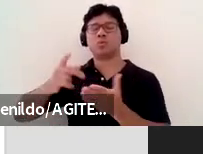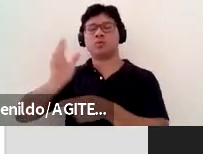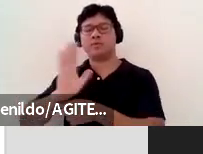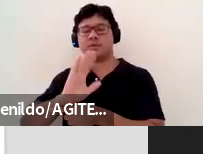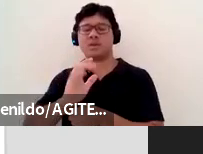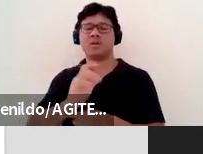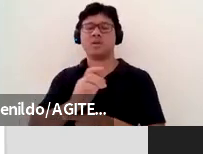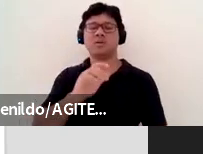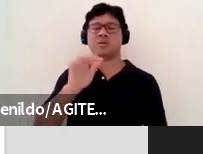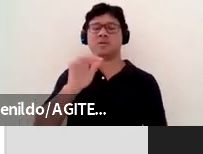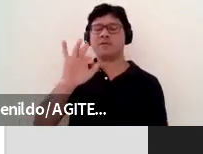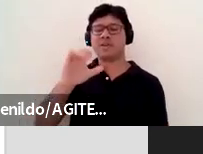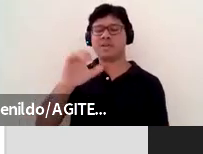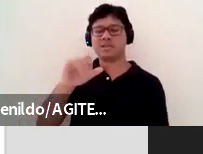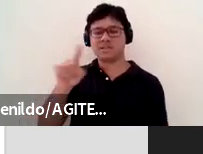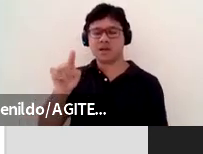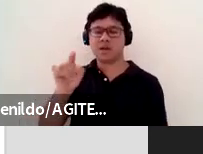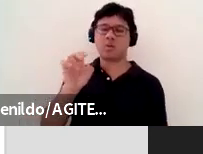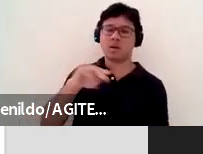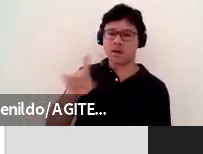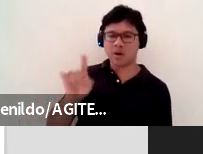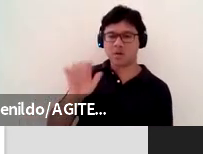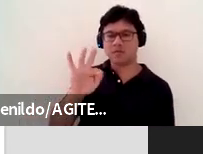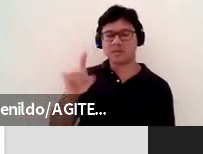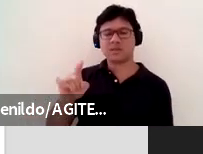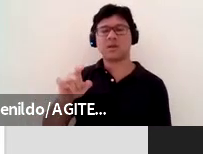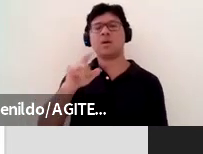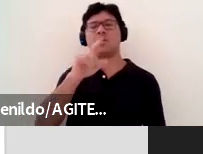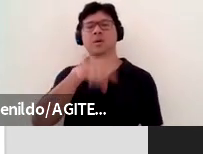do francês para o português.